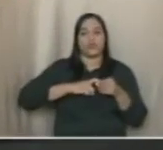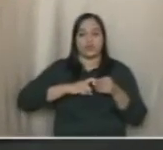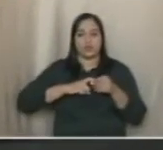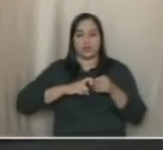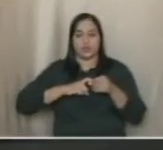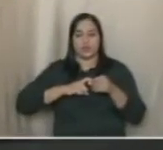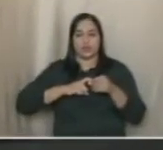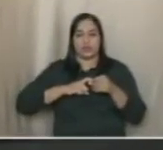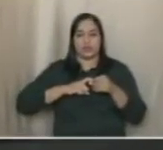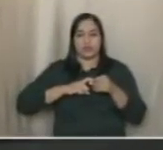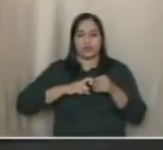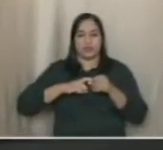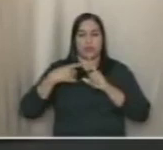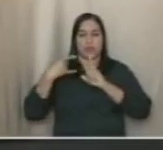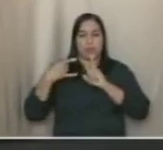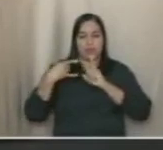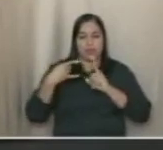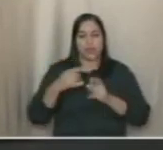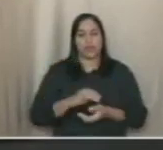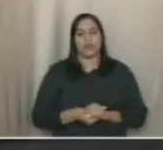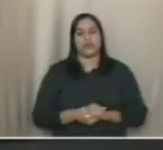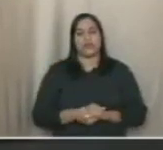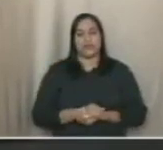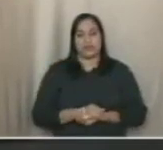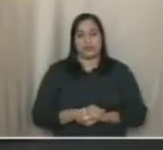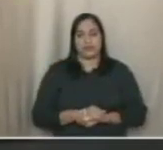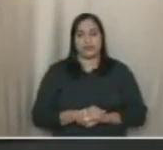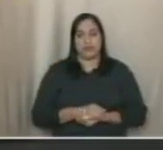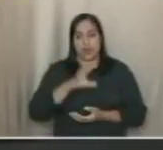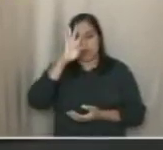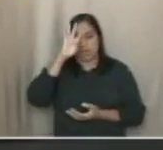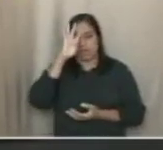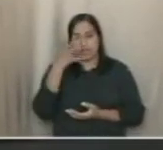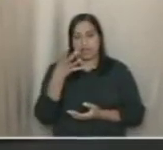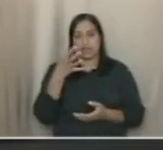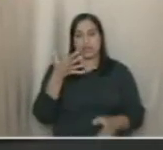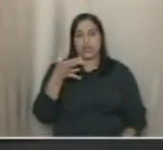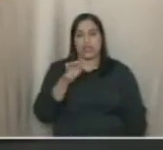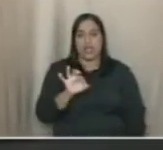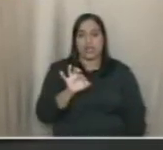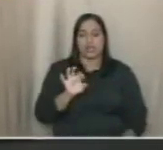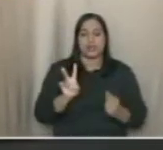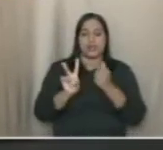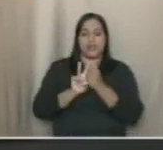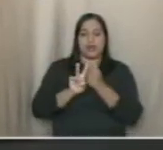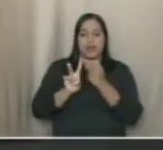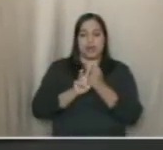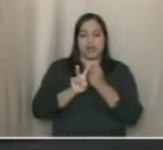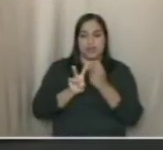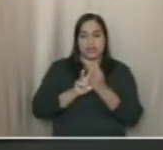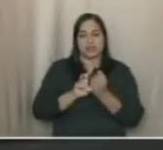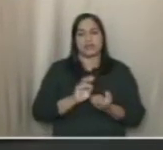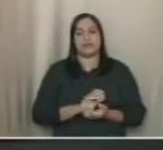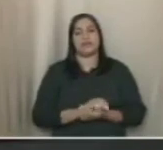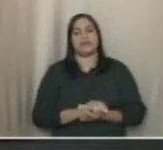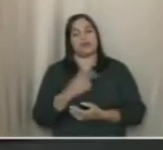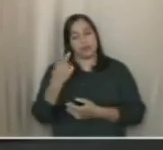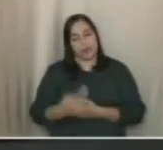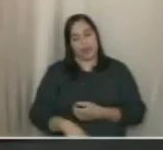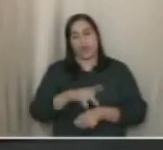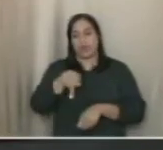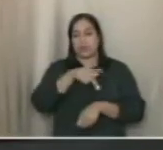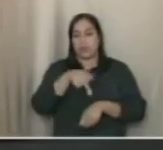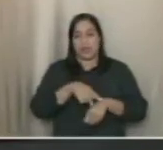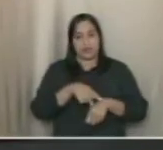dos Seus perfis é uma decisão inédita da 10ª vara criminal do Recife é inédita no nosso país e de acordo com a